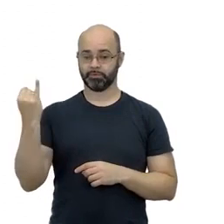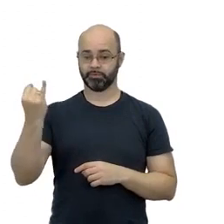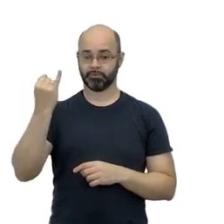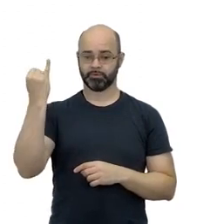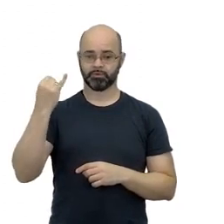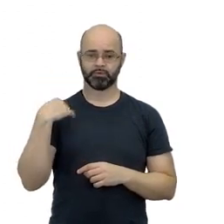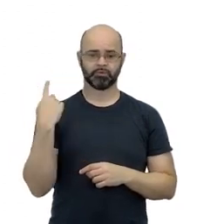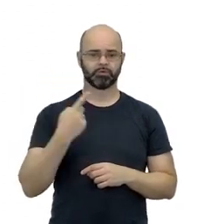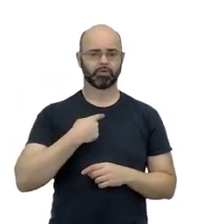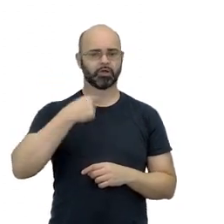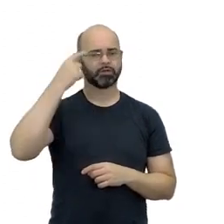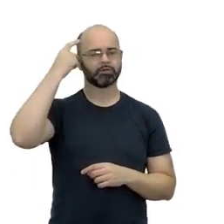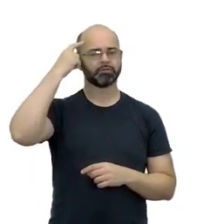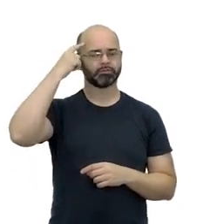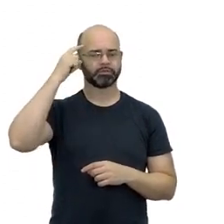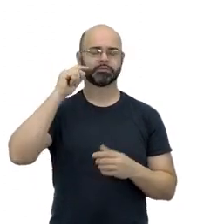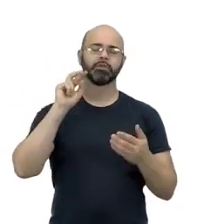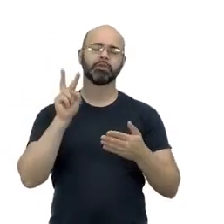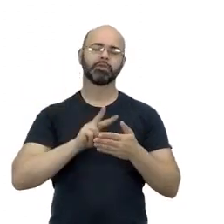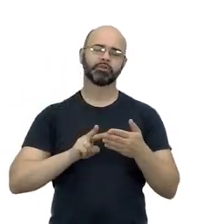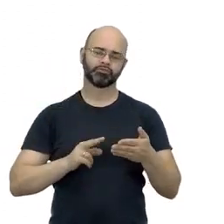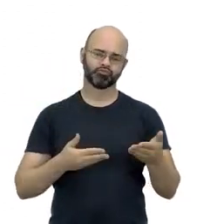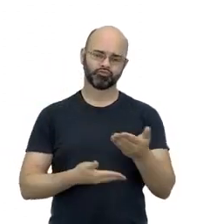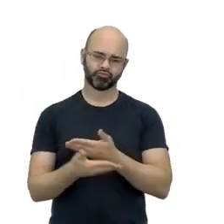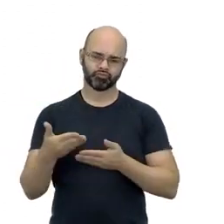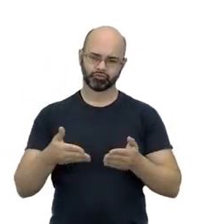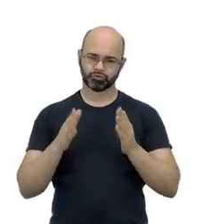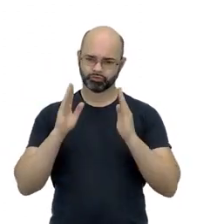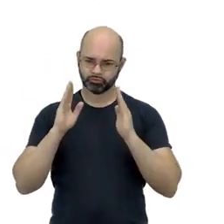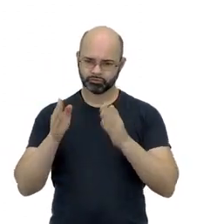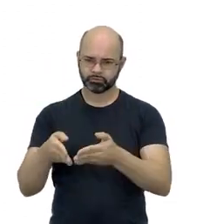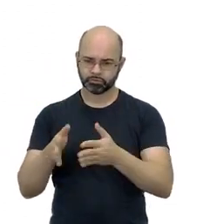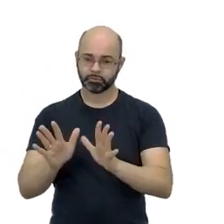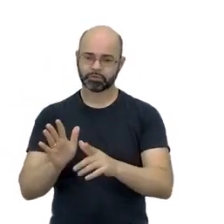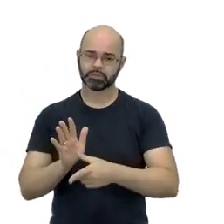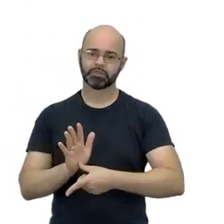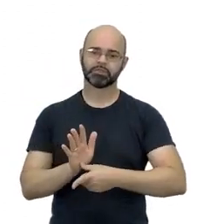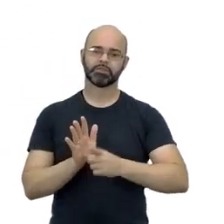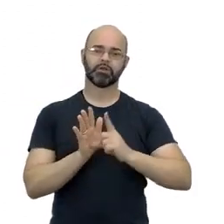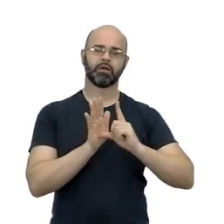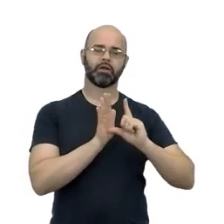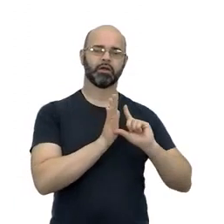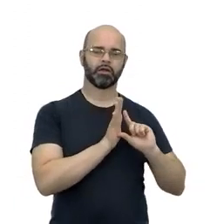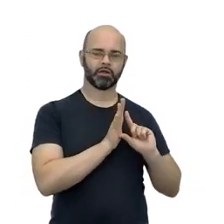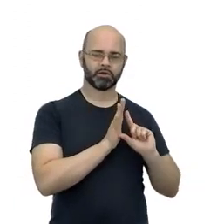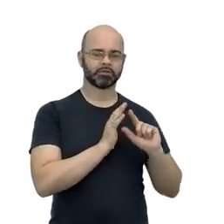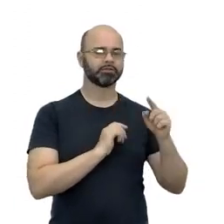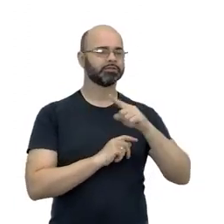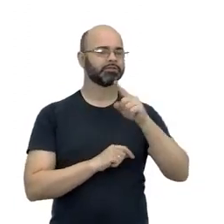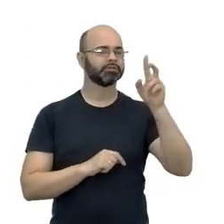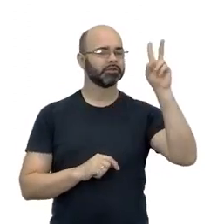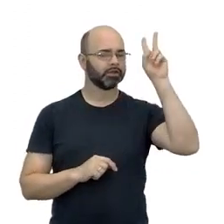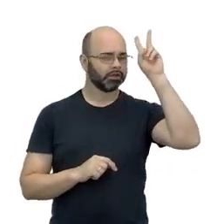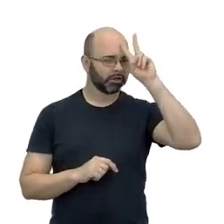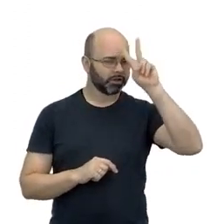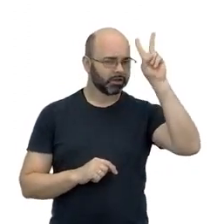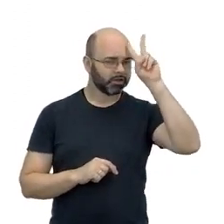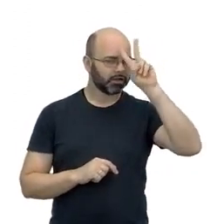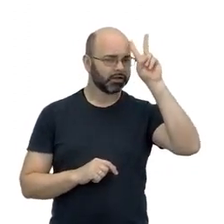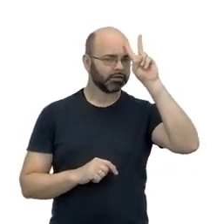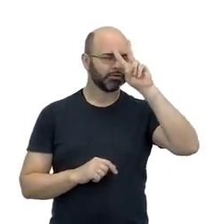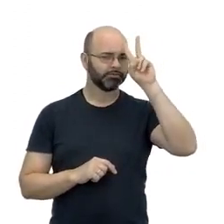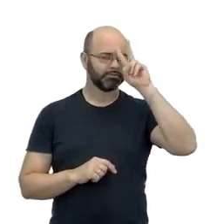vocês da leitura colaborativa propriamente dita, retomar, relembrar